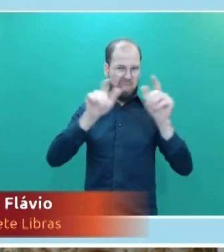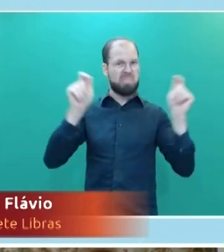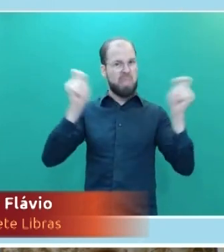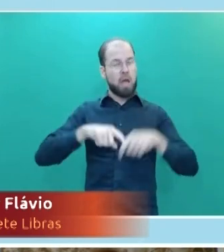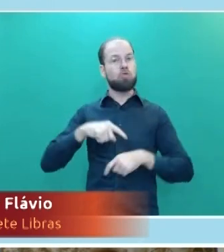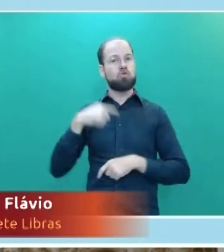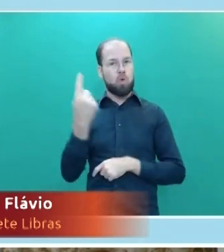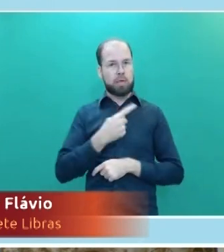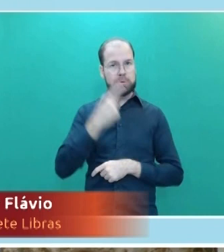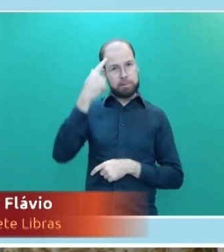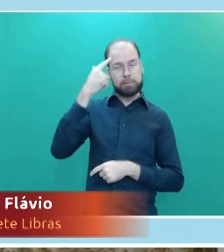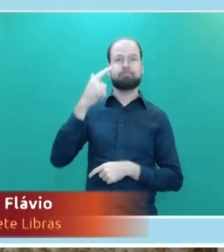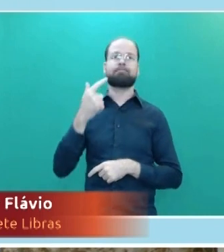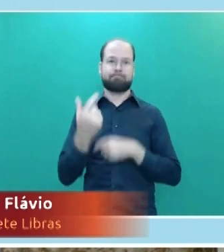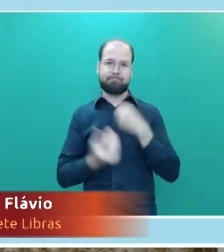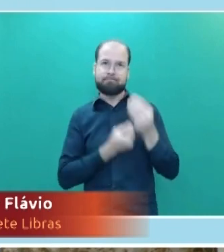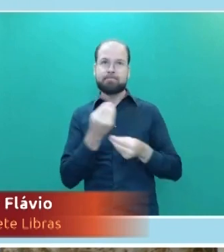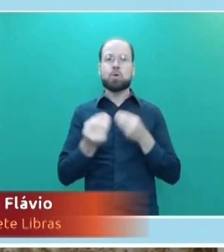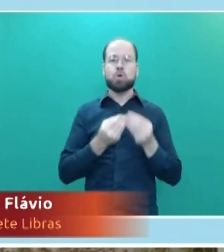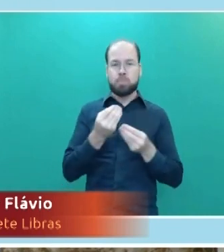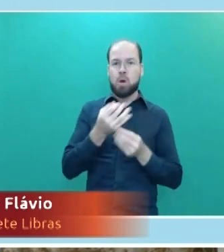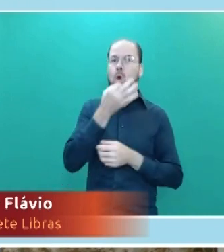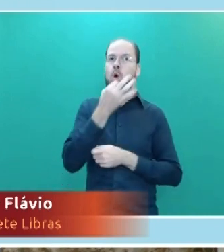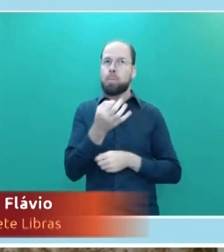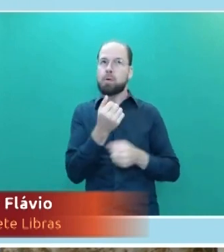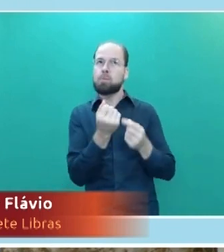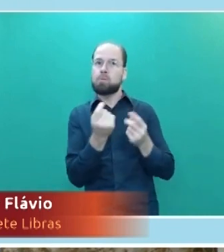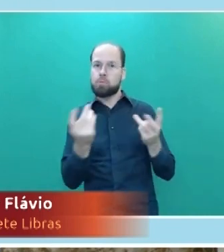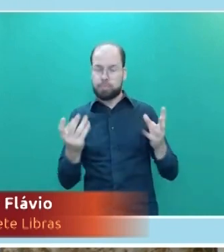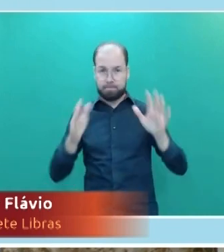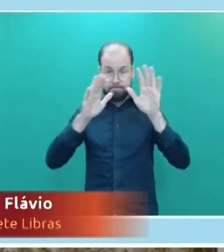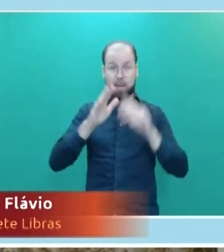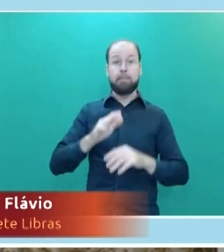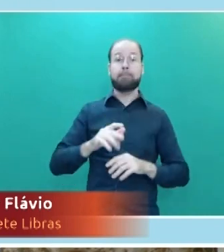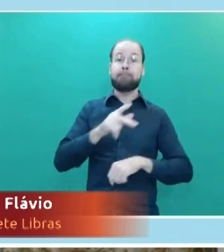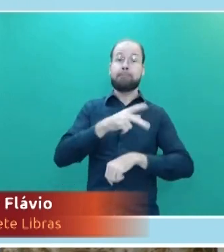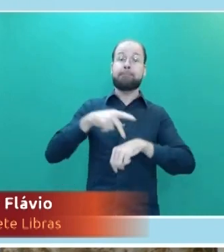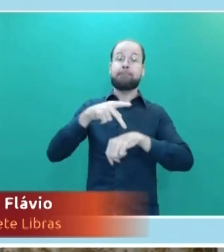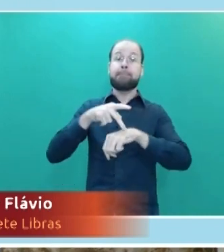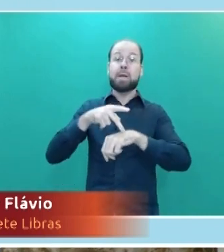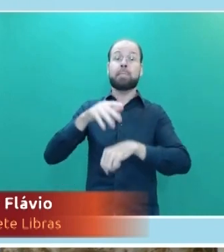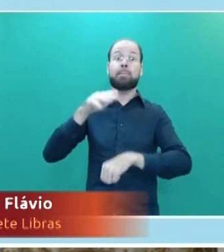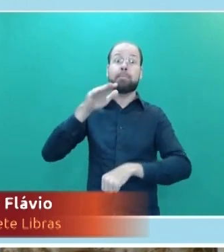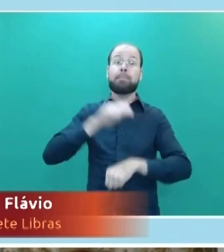que quando você fala os países com maior incidência de ataques às escolas,